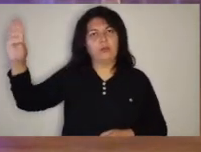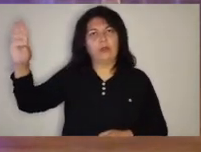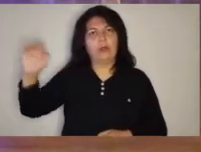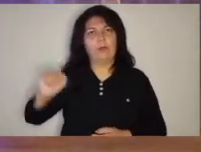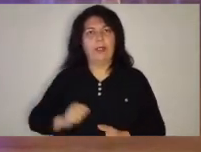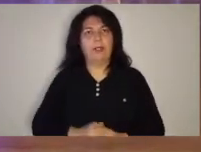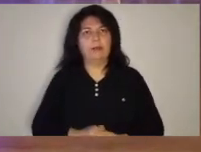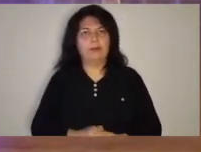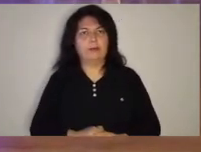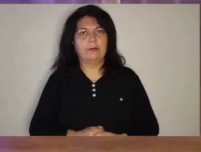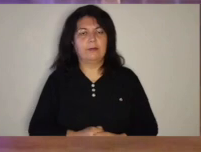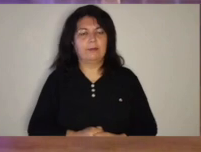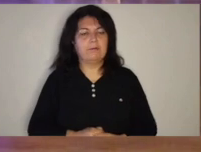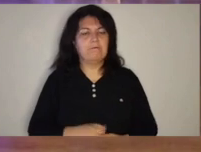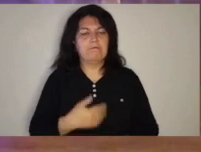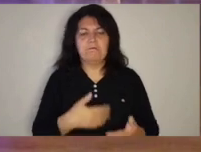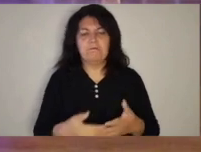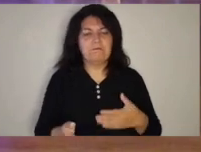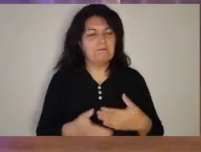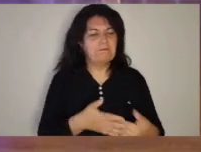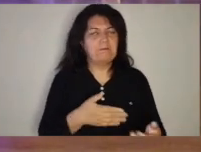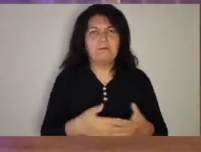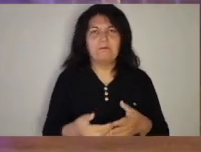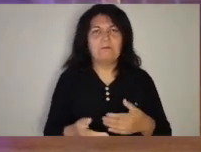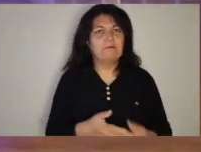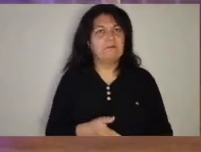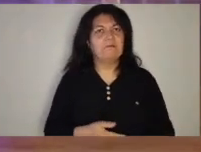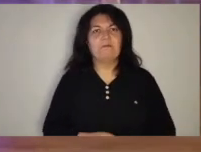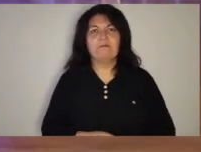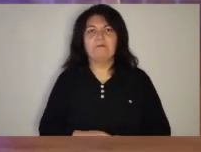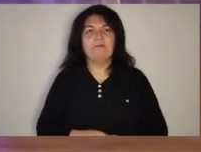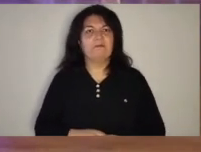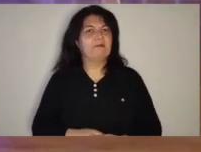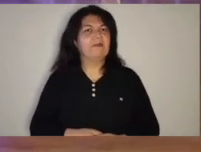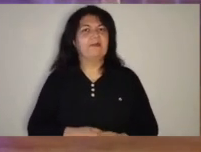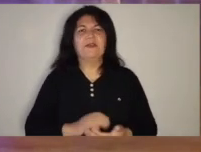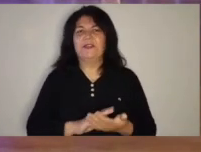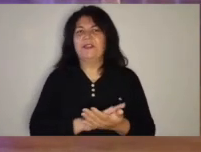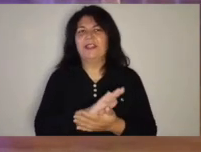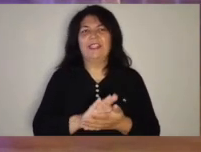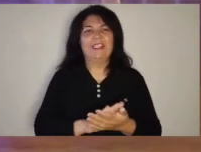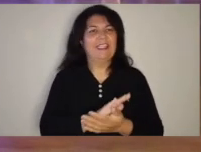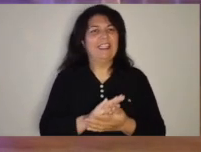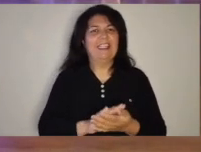lá minha caixinha de promessa lá no meu serviço e eu não vou mentir para você, irmãos. Eu oro